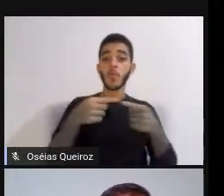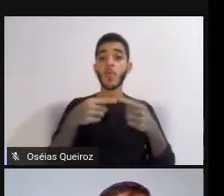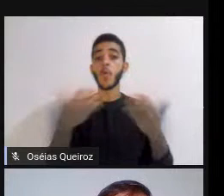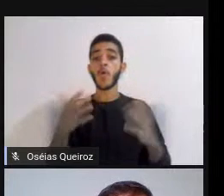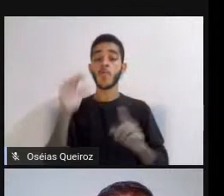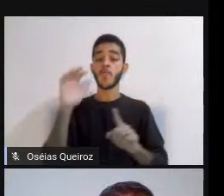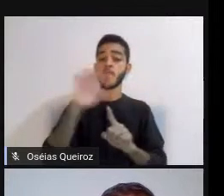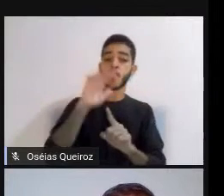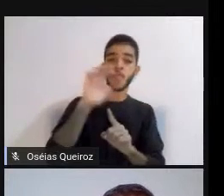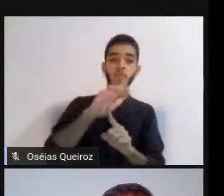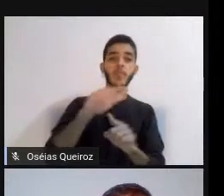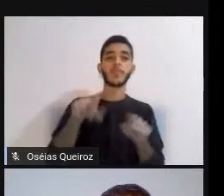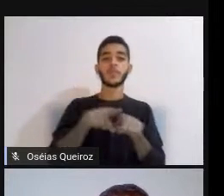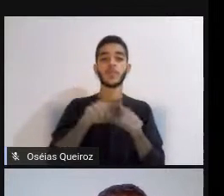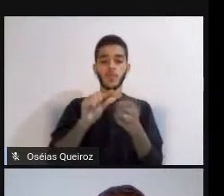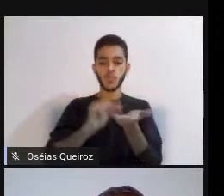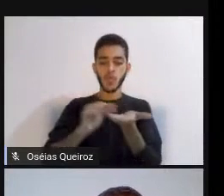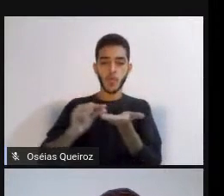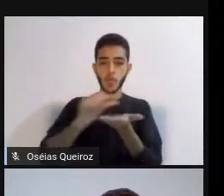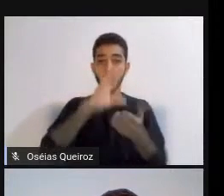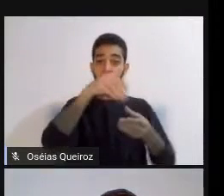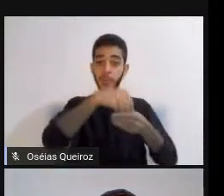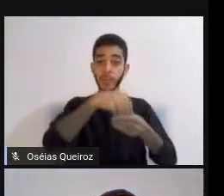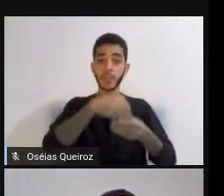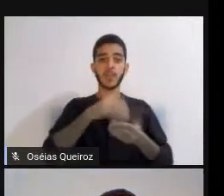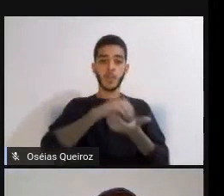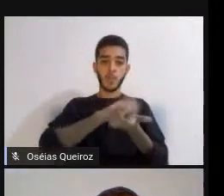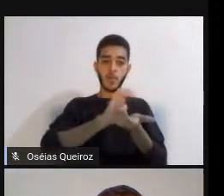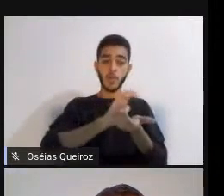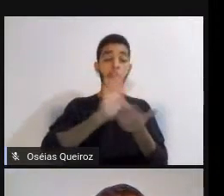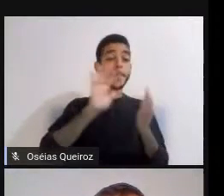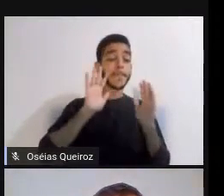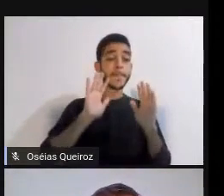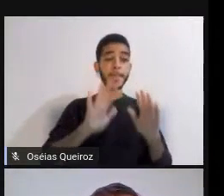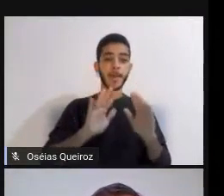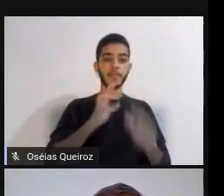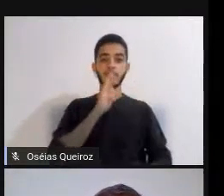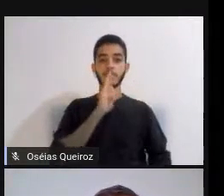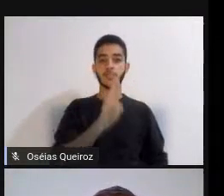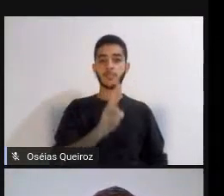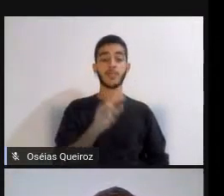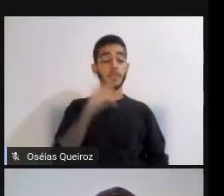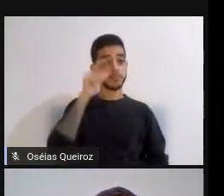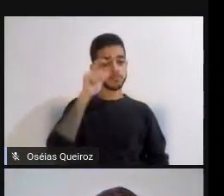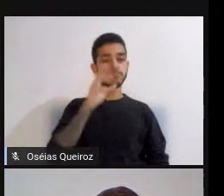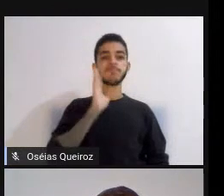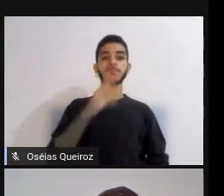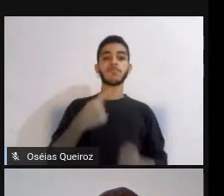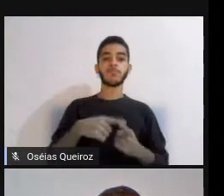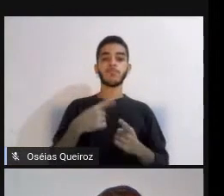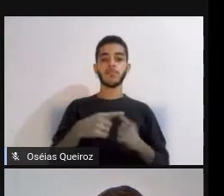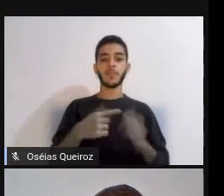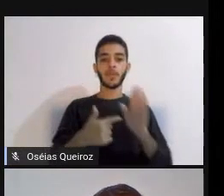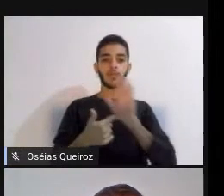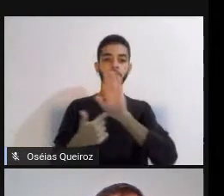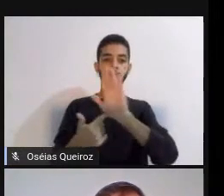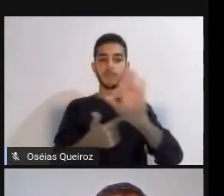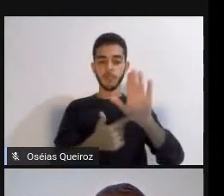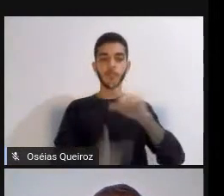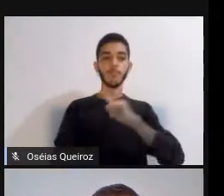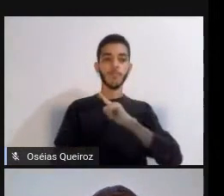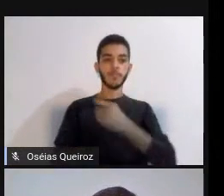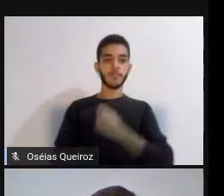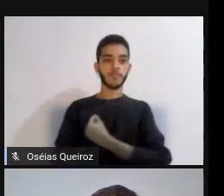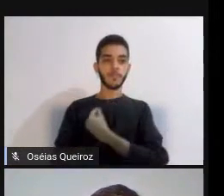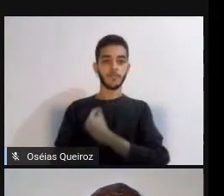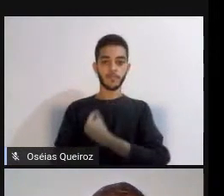concentração de microplásticos por ostras. No entanto, o resultado é muito interessante por mostrar, principalmente, que existe a